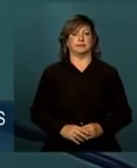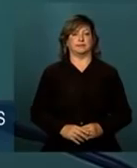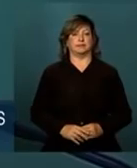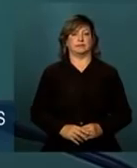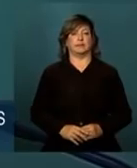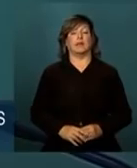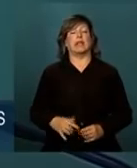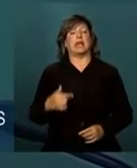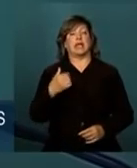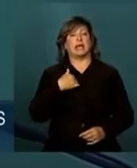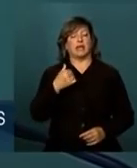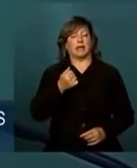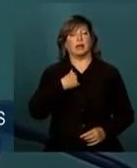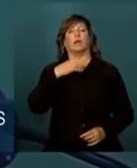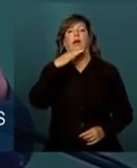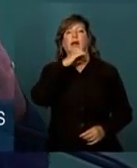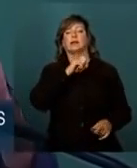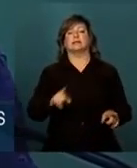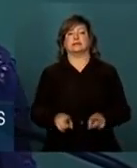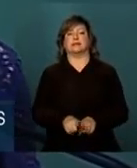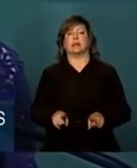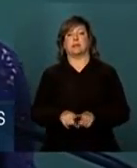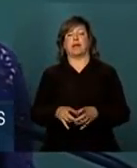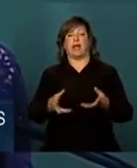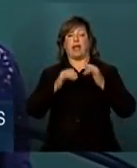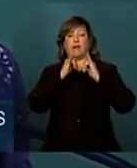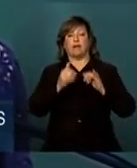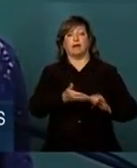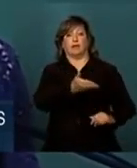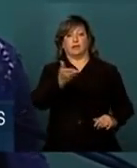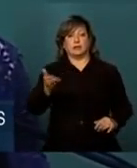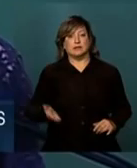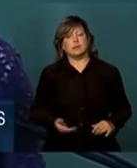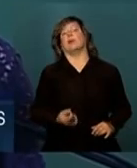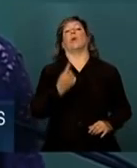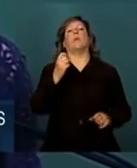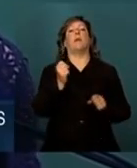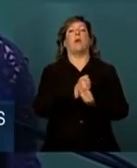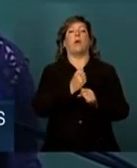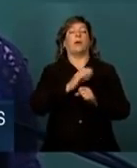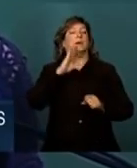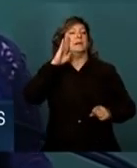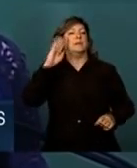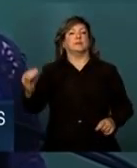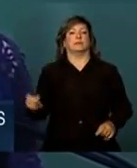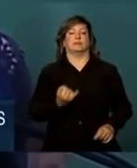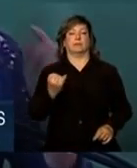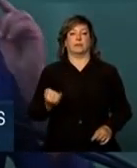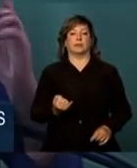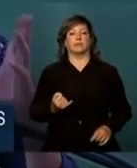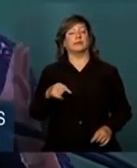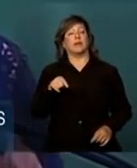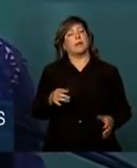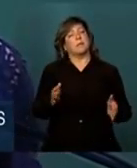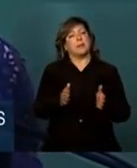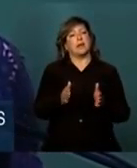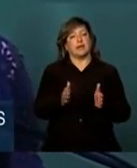Eu considero também, quero destacar isso para vocês, uma obra fundamental. Ela é